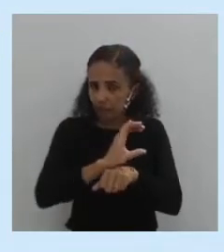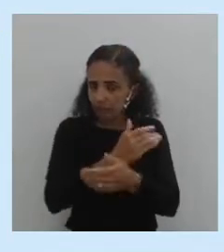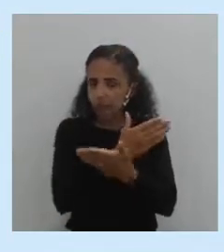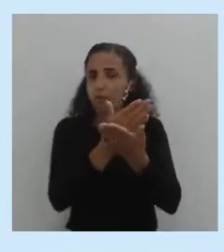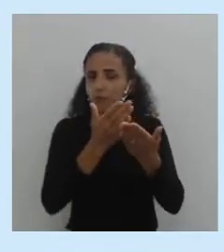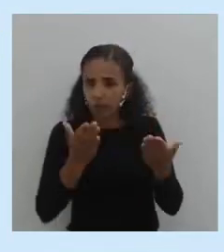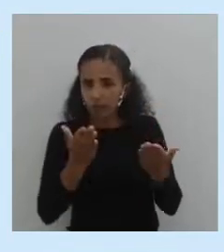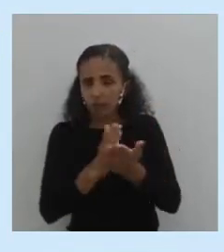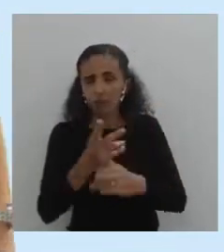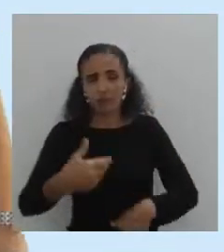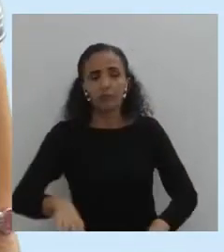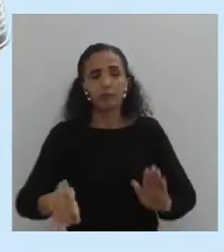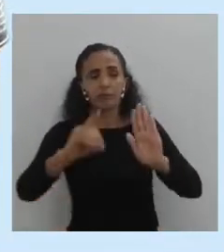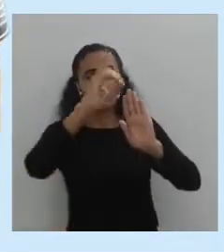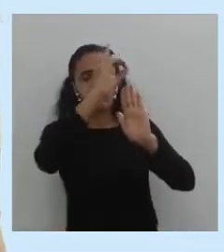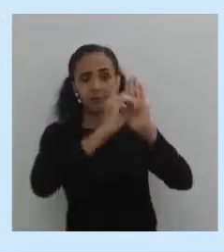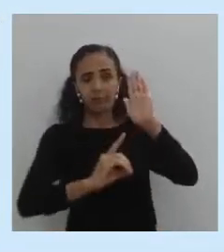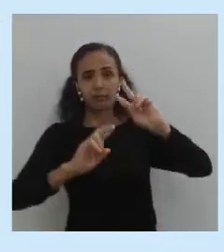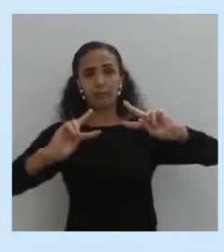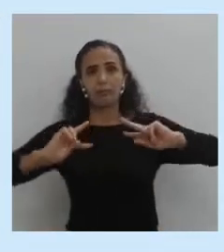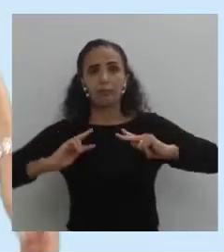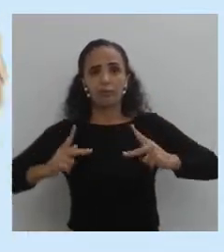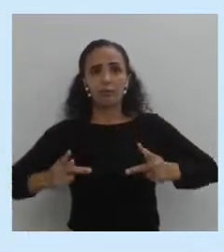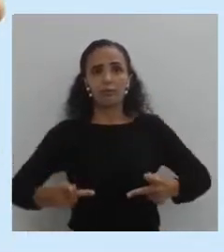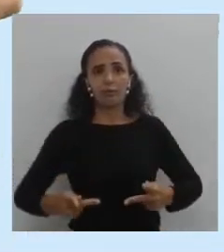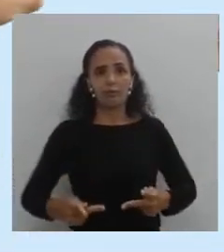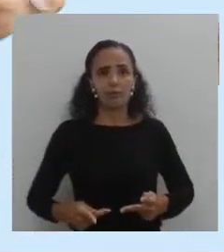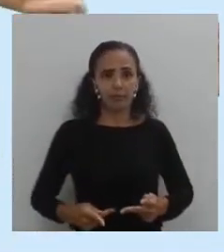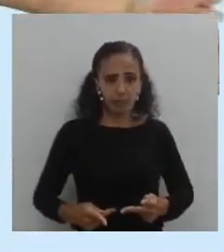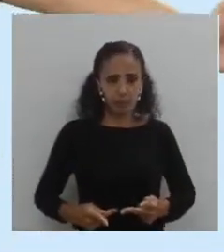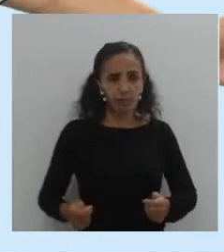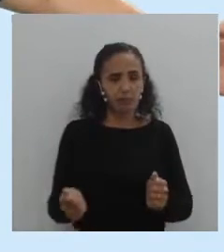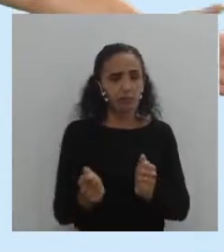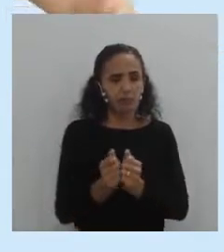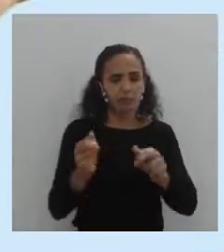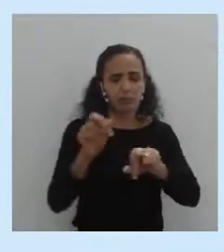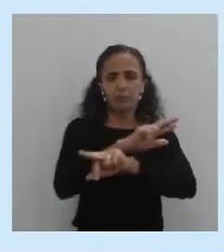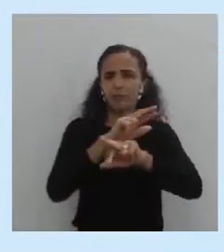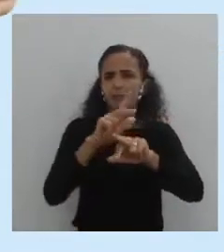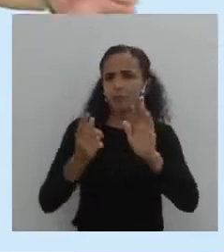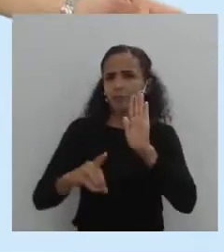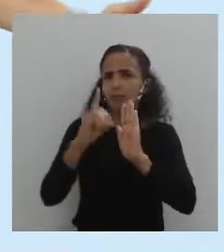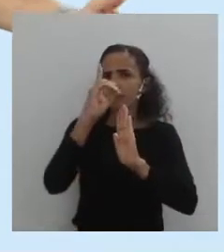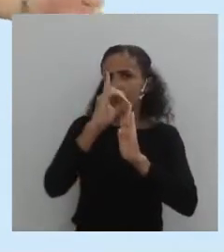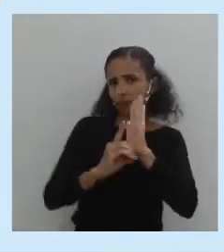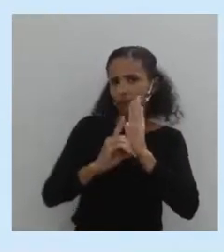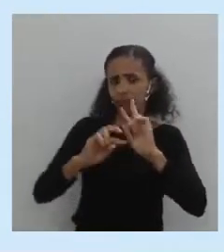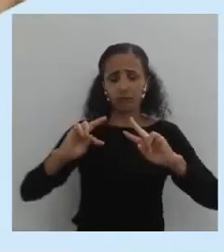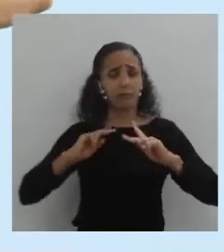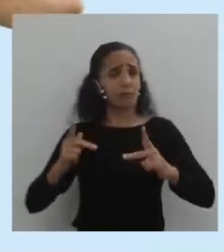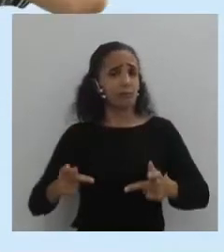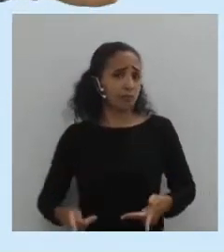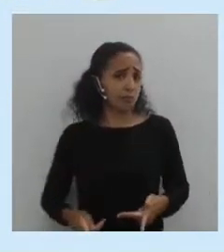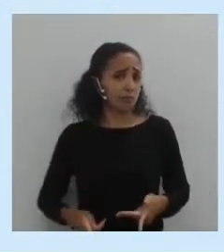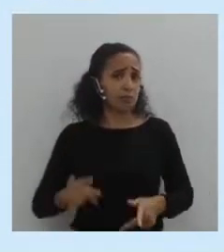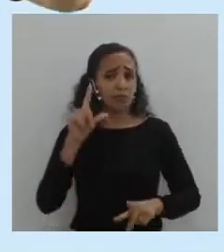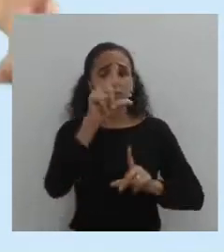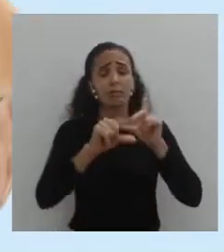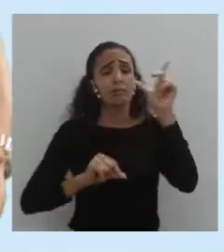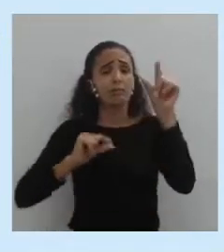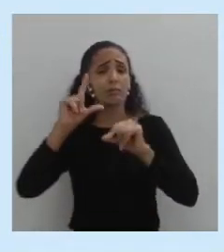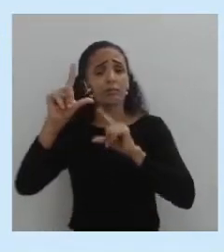Declaração Universal dos Direitos Humanos. Essa questão de diversidade, esse direito que o ser humano tem